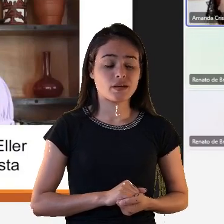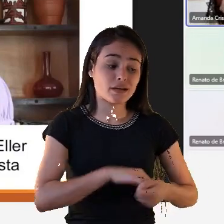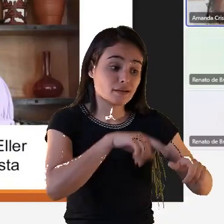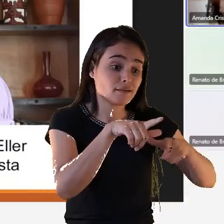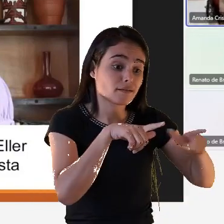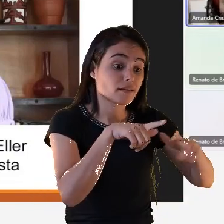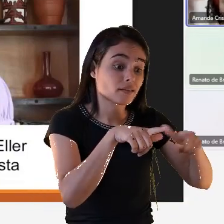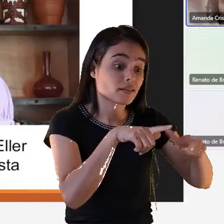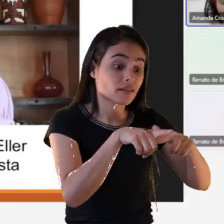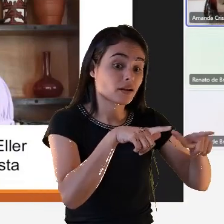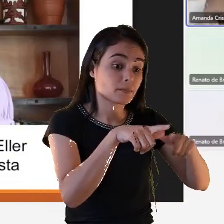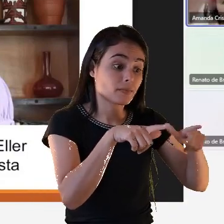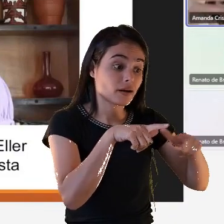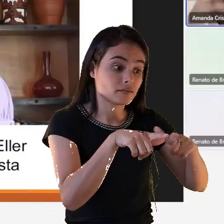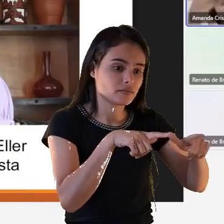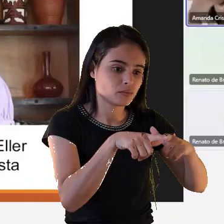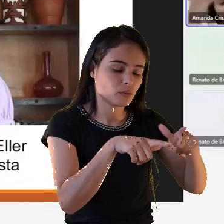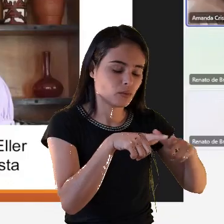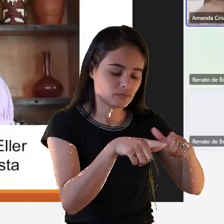o vírus não, né?